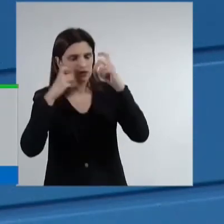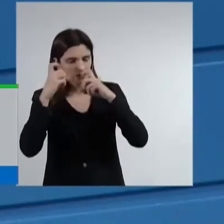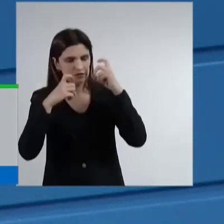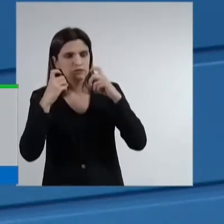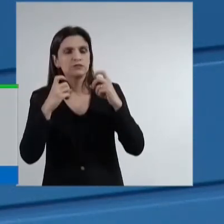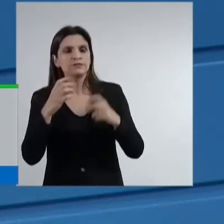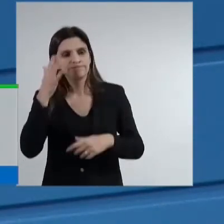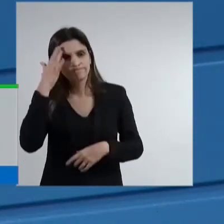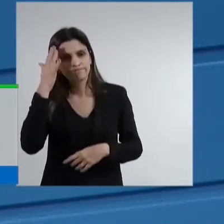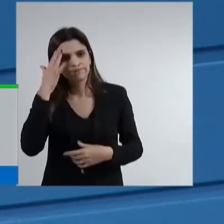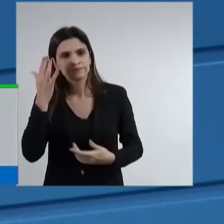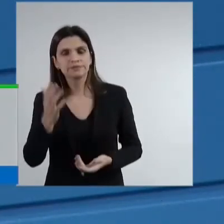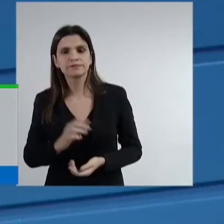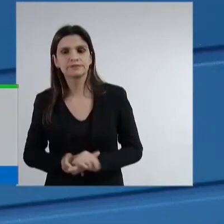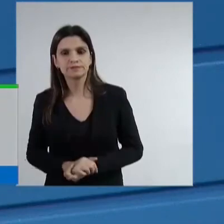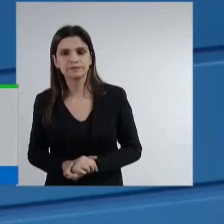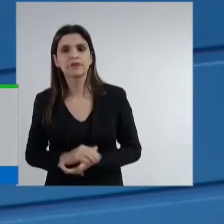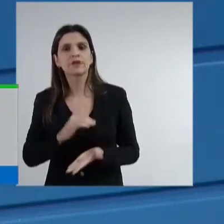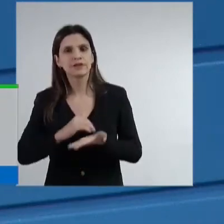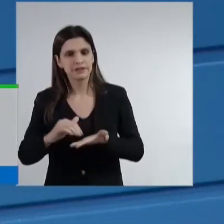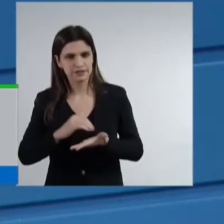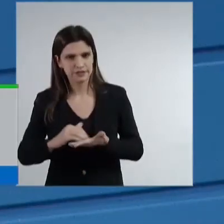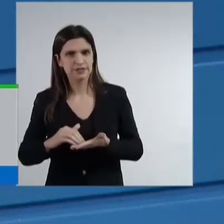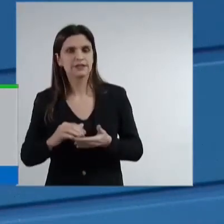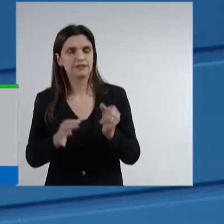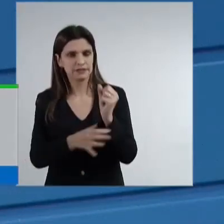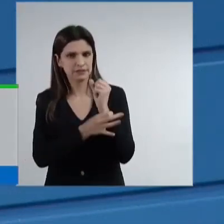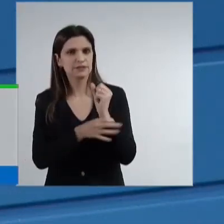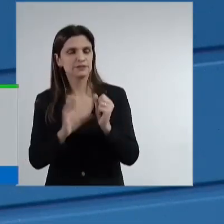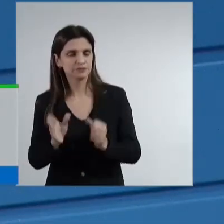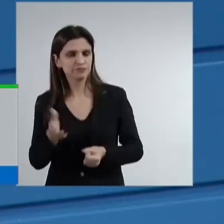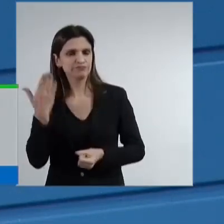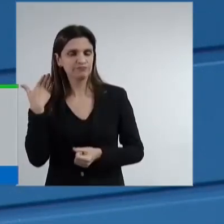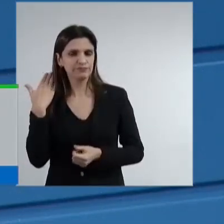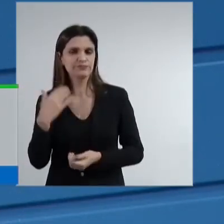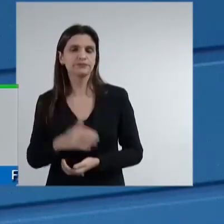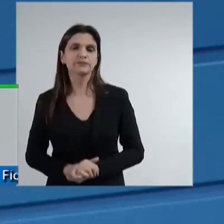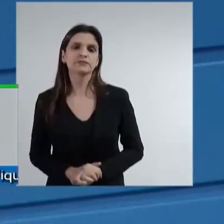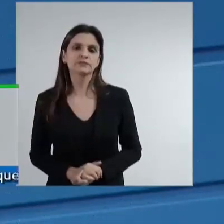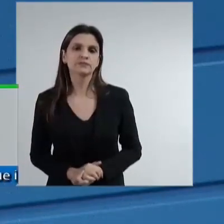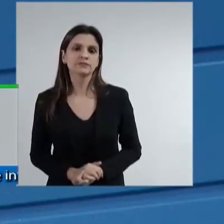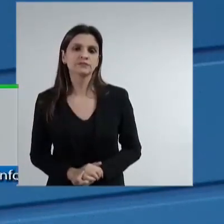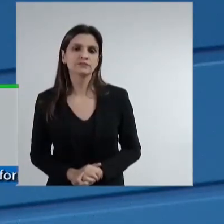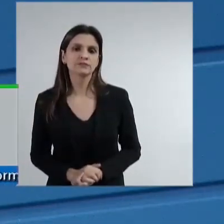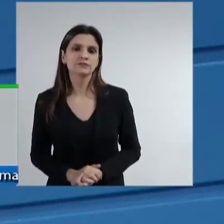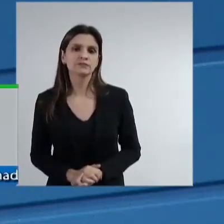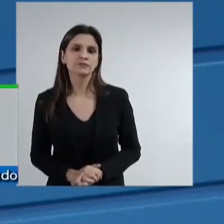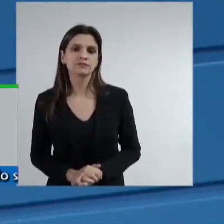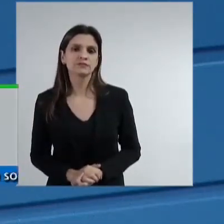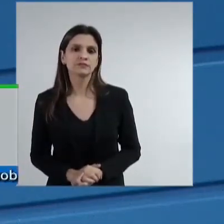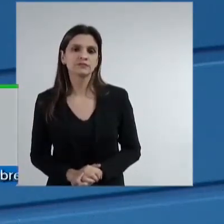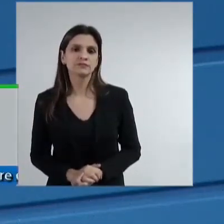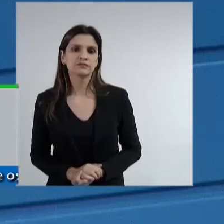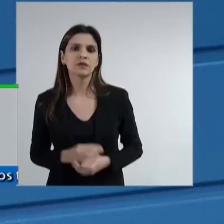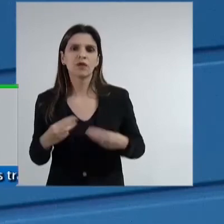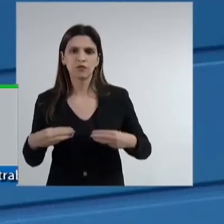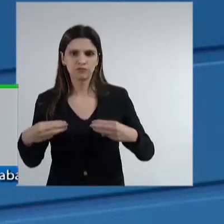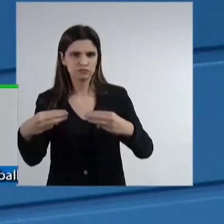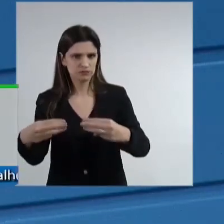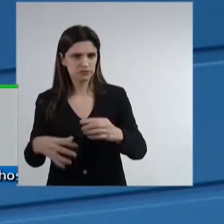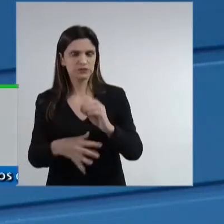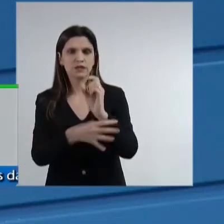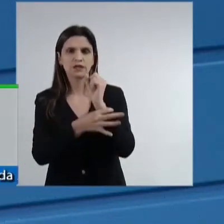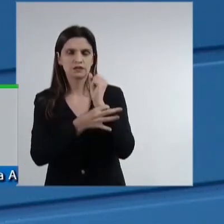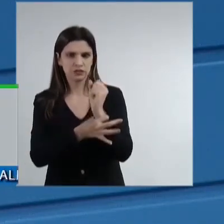foi secretário de Segurança, de fato possa recuar lá no Ministério da Justiça, na Câmara Federal, no